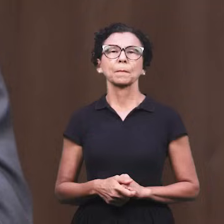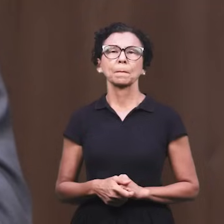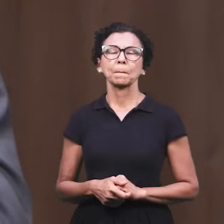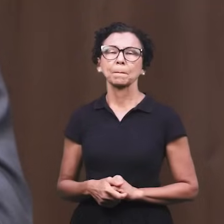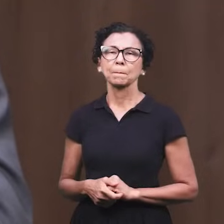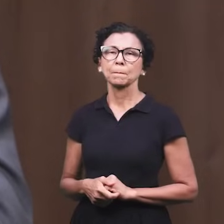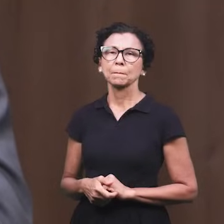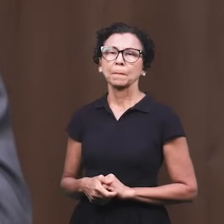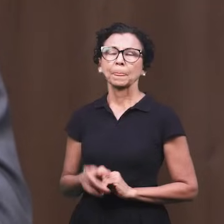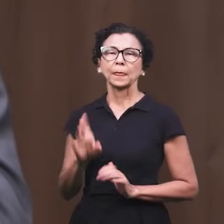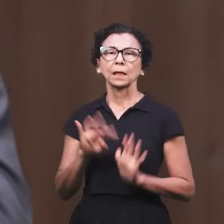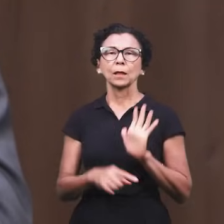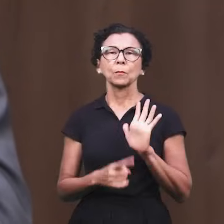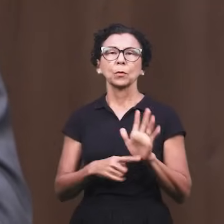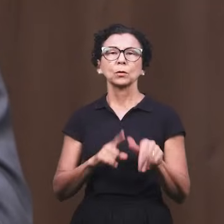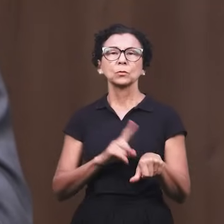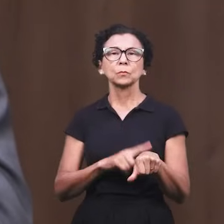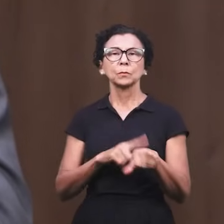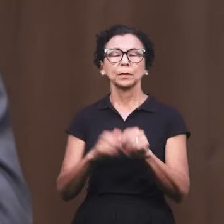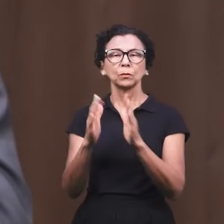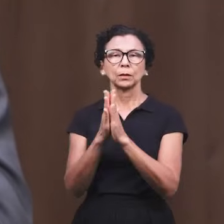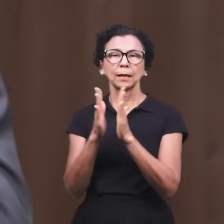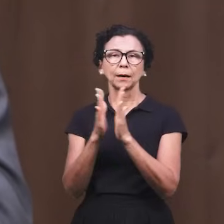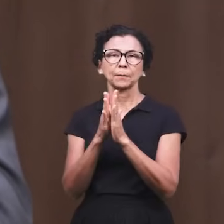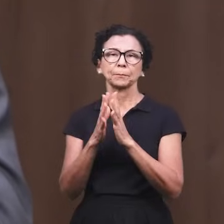aquele momento ali é um momento de oração.